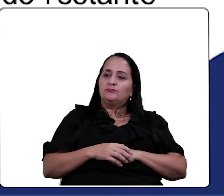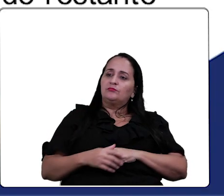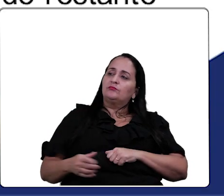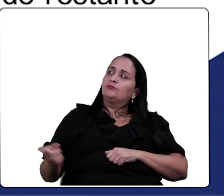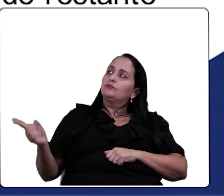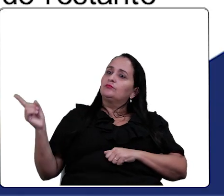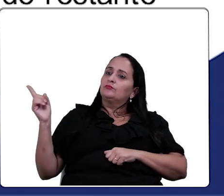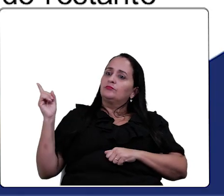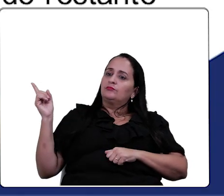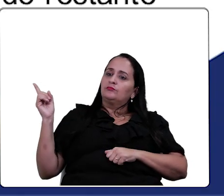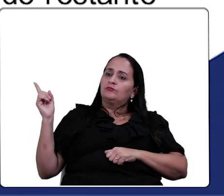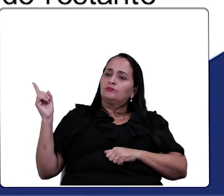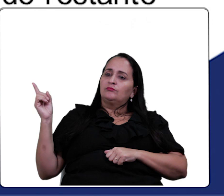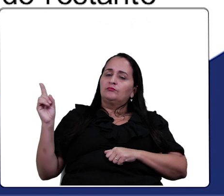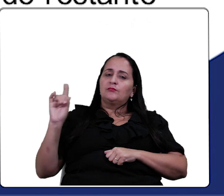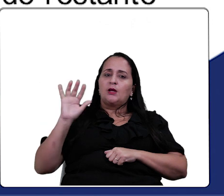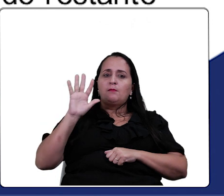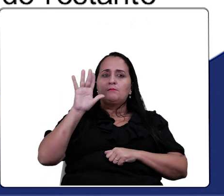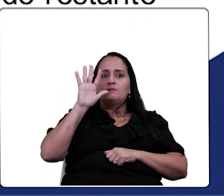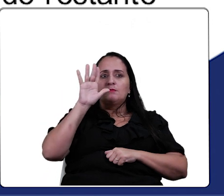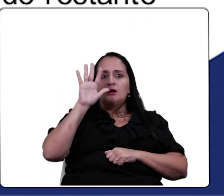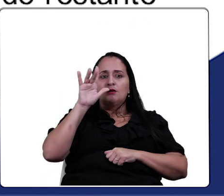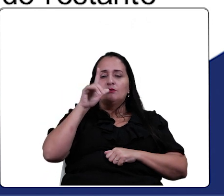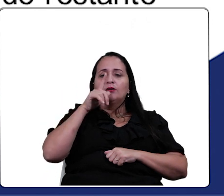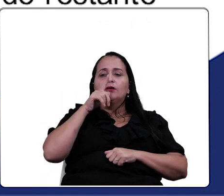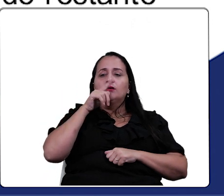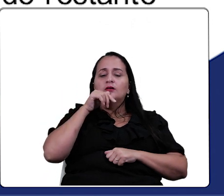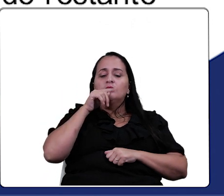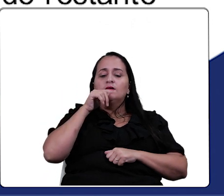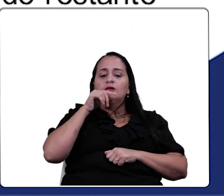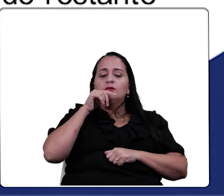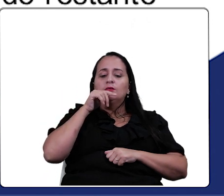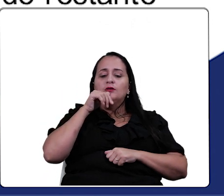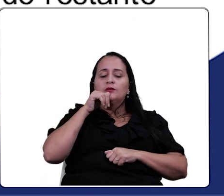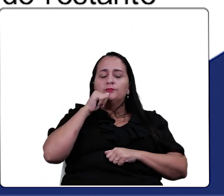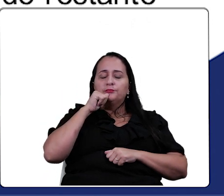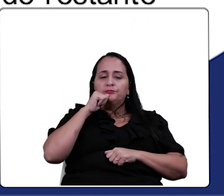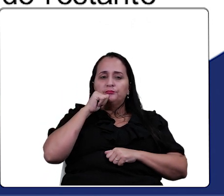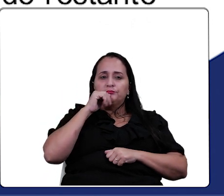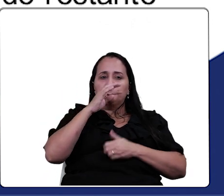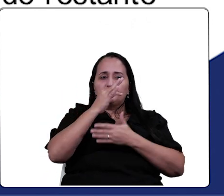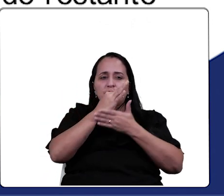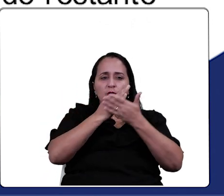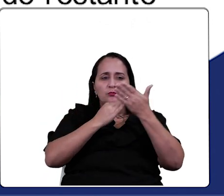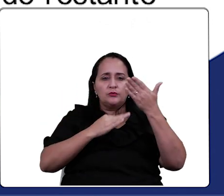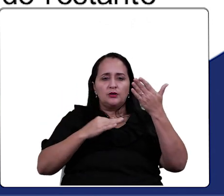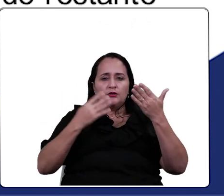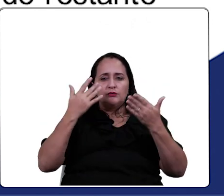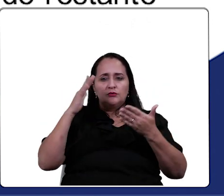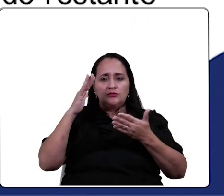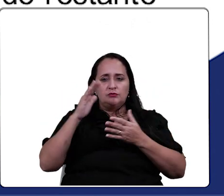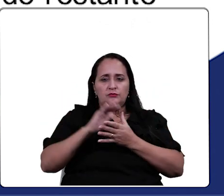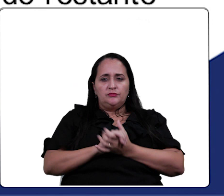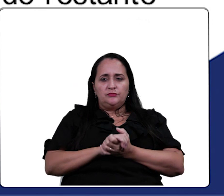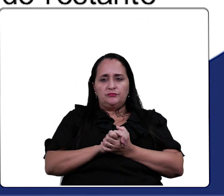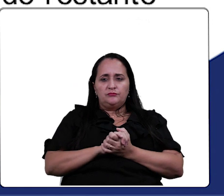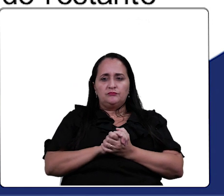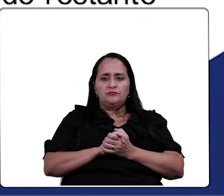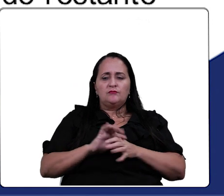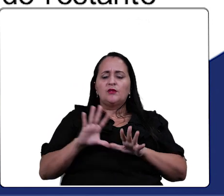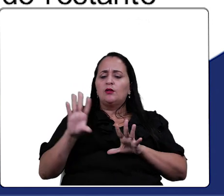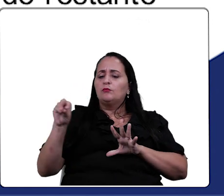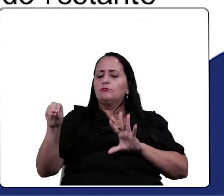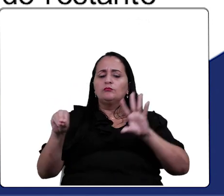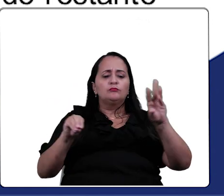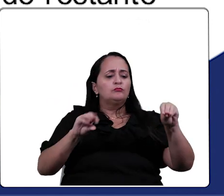Mãos à água, gênero de texto científico. Elas entram em contato com muitas